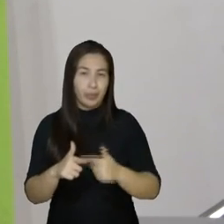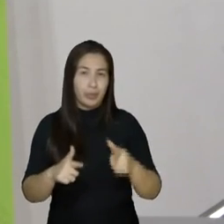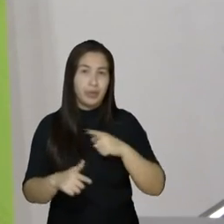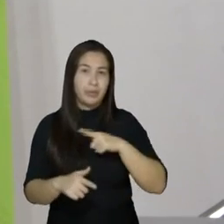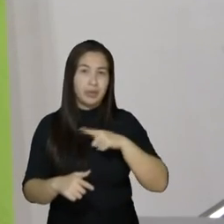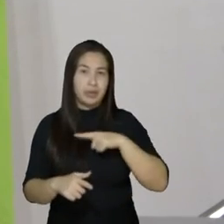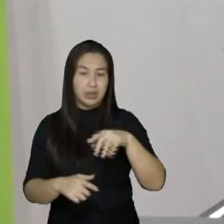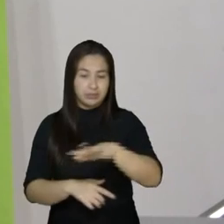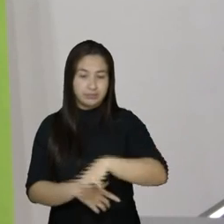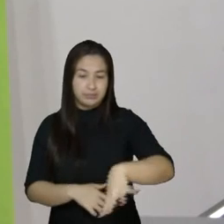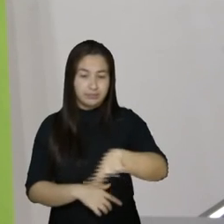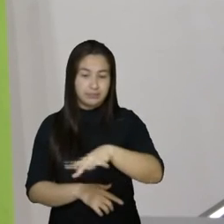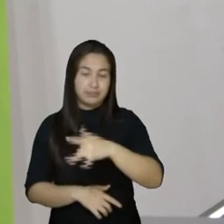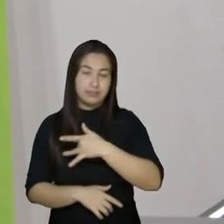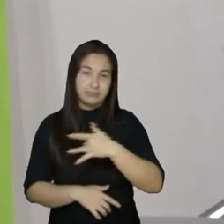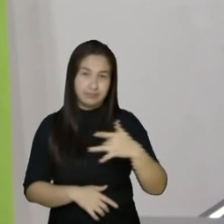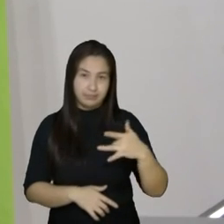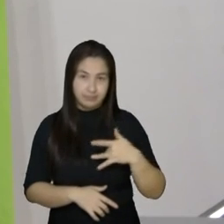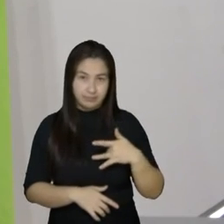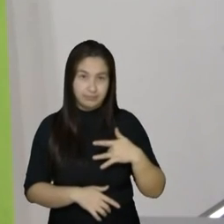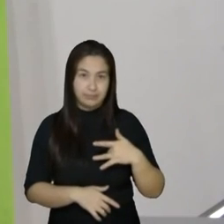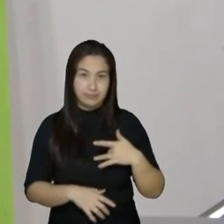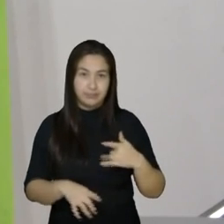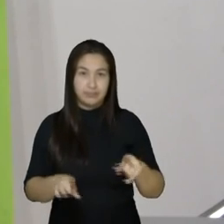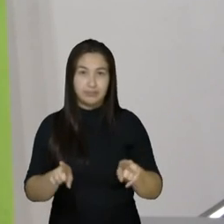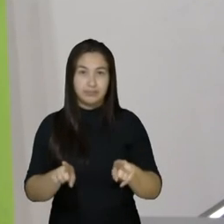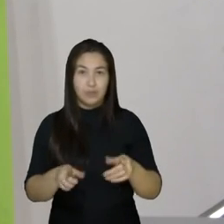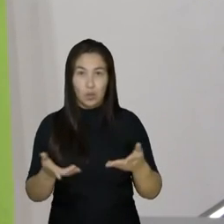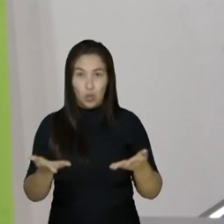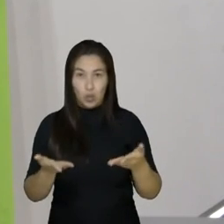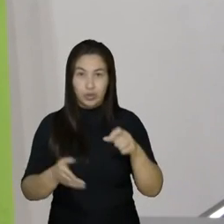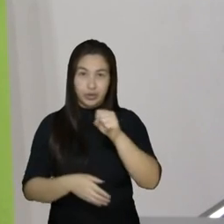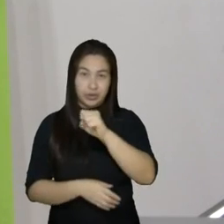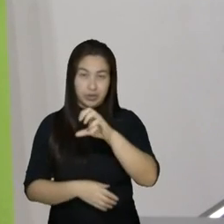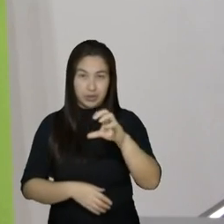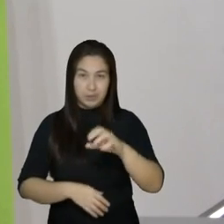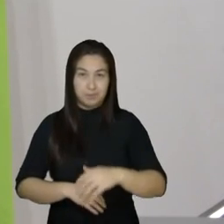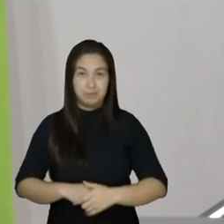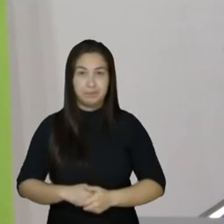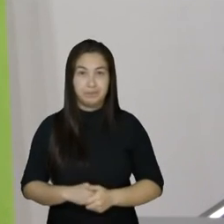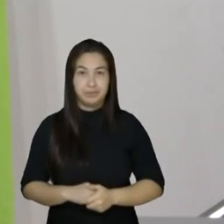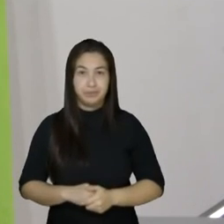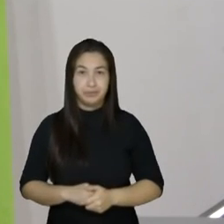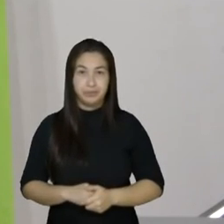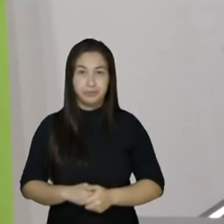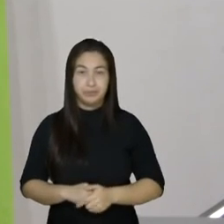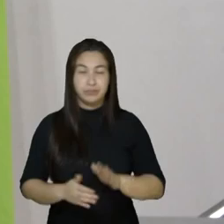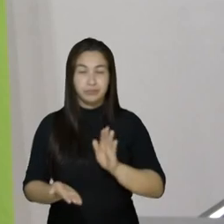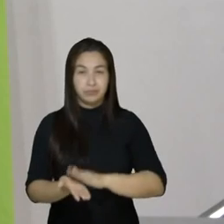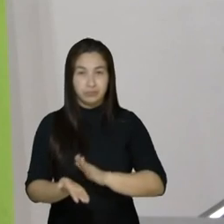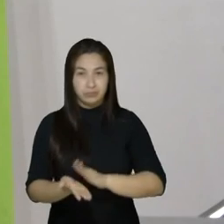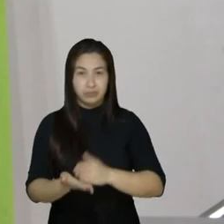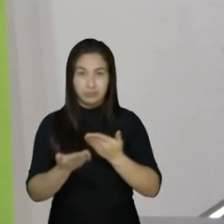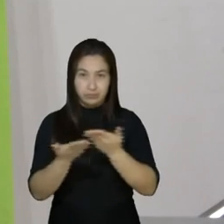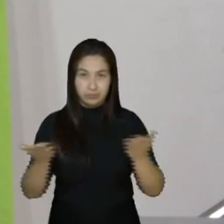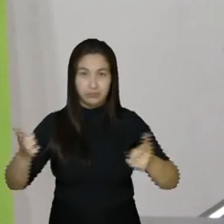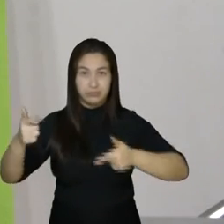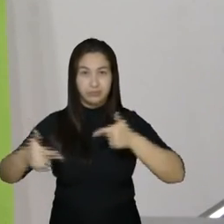existem na saúde ainda no estado de Santa Catarina. Parabéns pelo